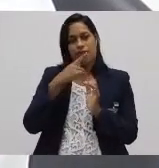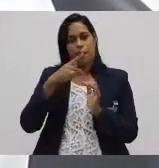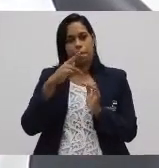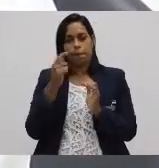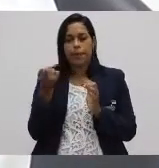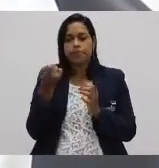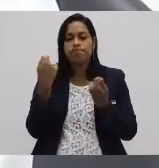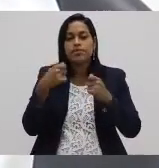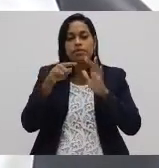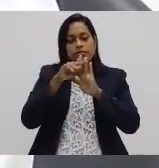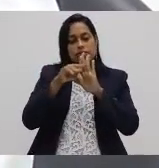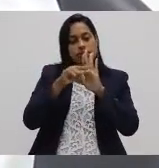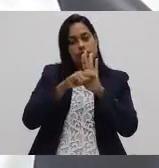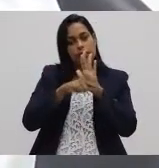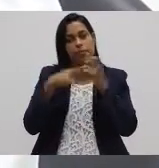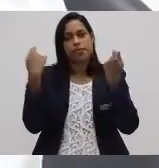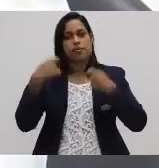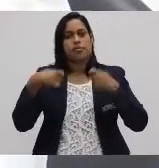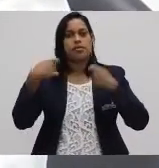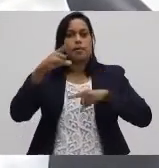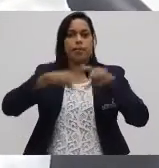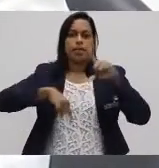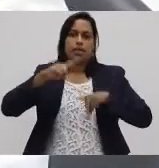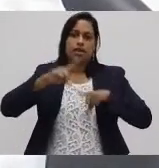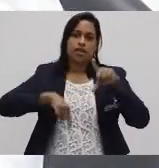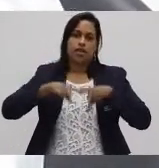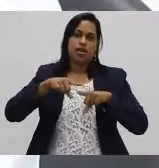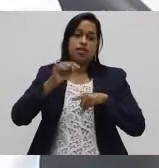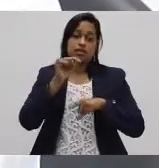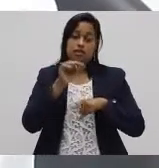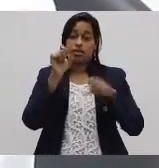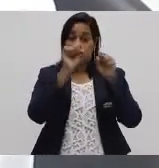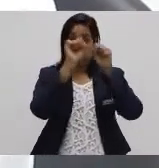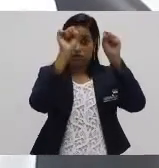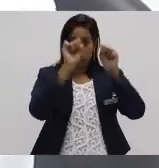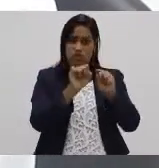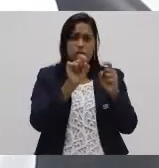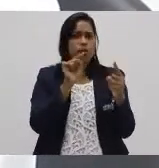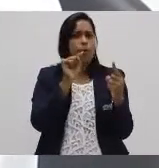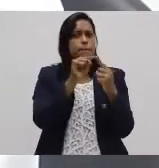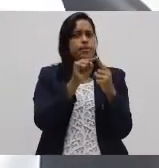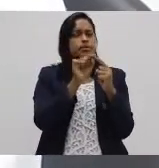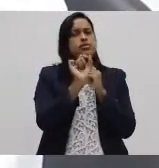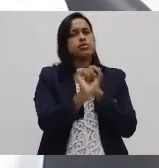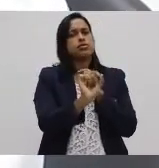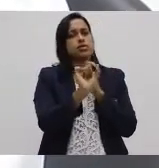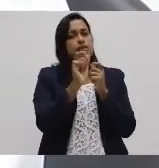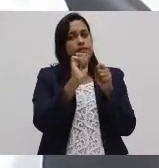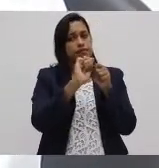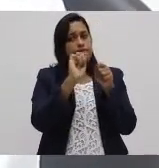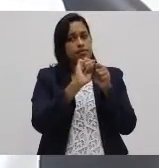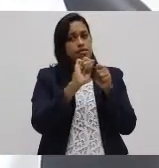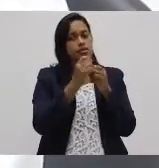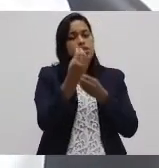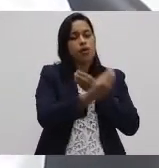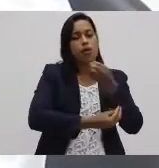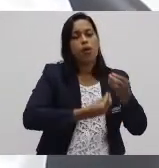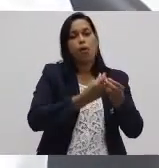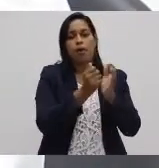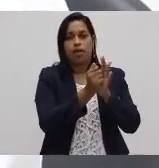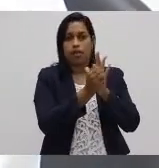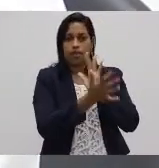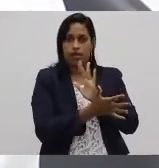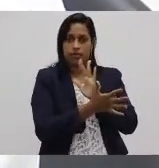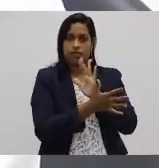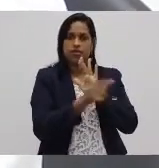das Necessidades de Materiais. Na verdade, esse sistema surgiu com o objetivo de executar computacionalmente a atividade